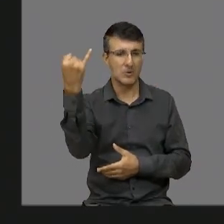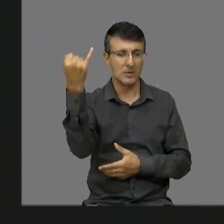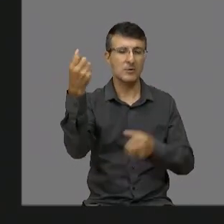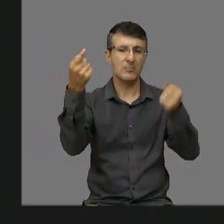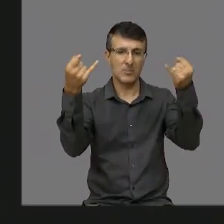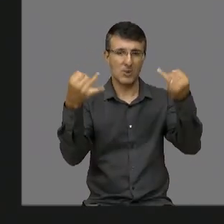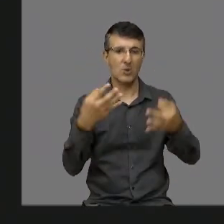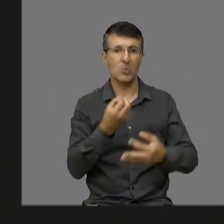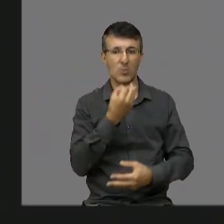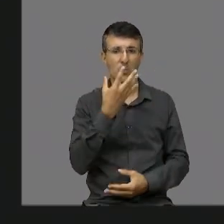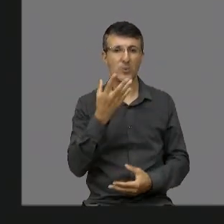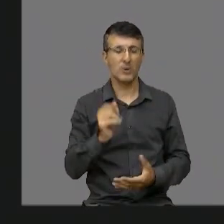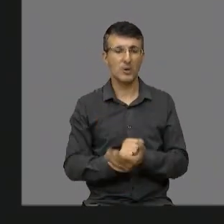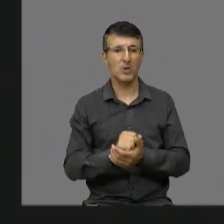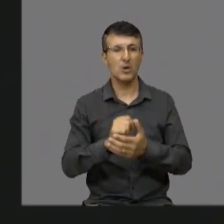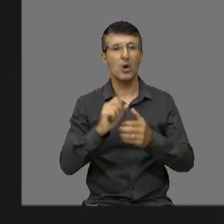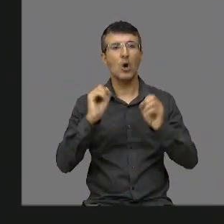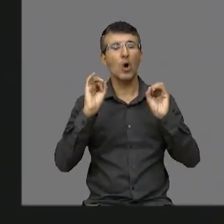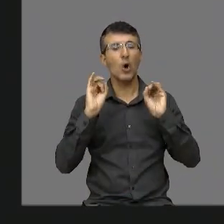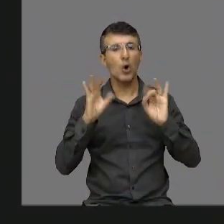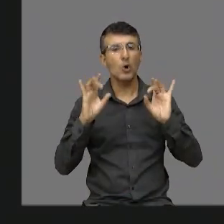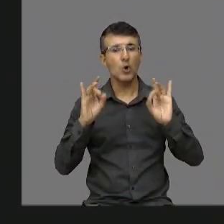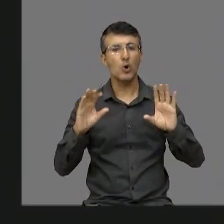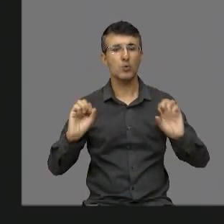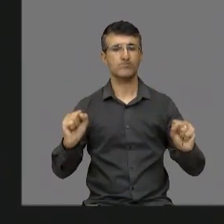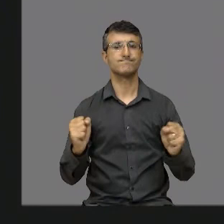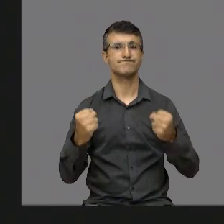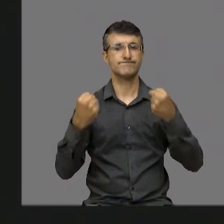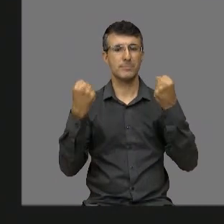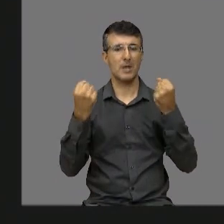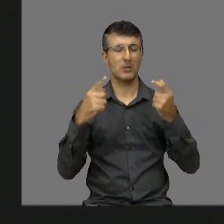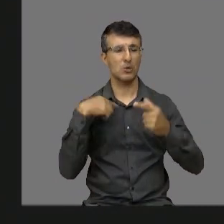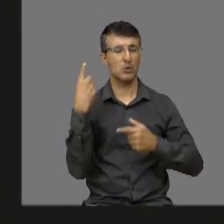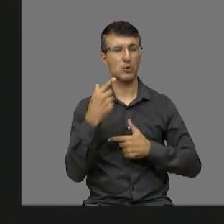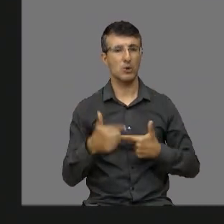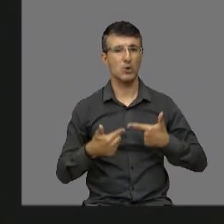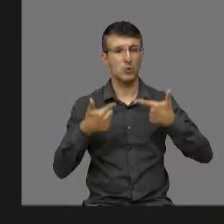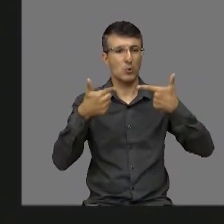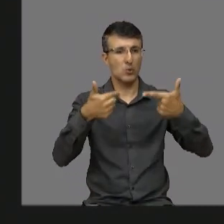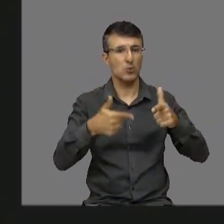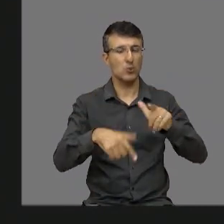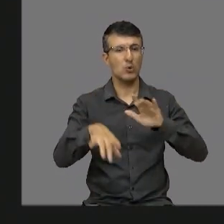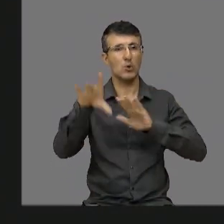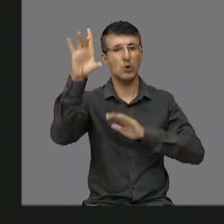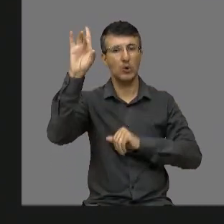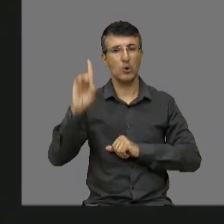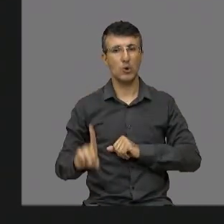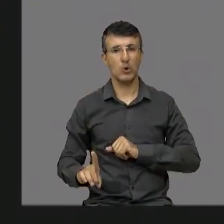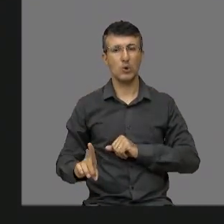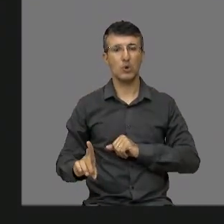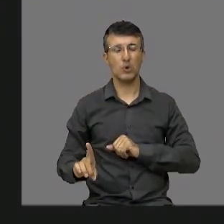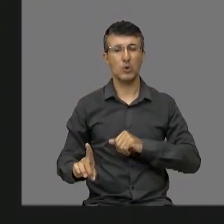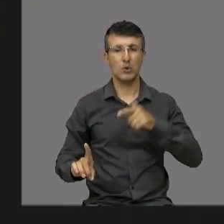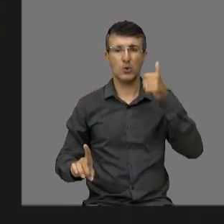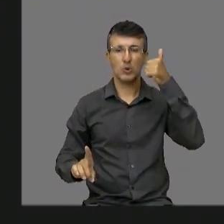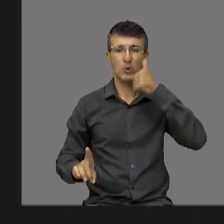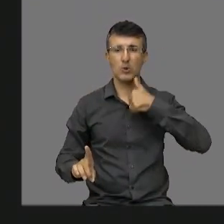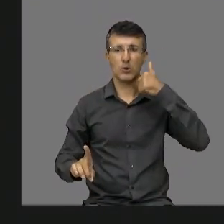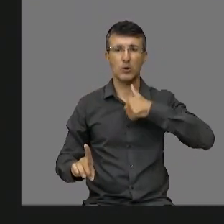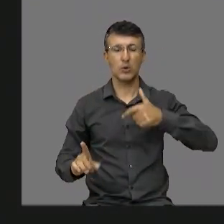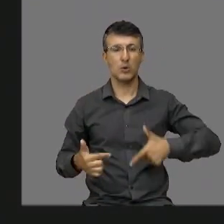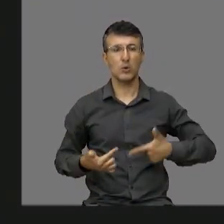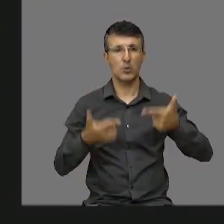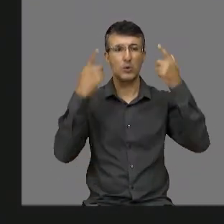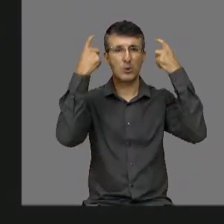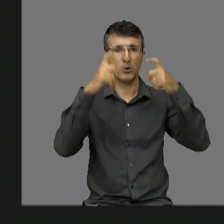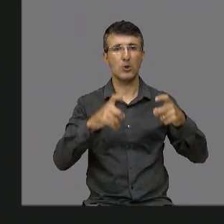só fortalece realmente a luta e o nosso trabalho em relação aos direitos das mulheres e contra a violência, e contra essa